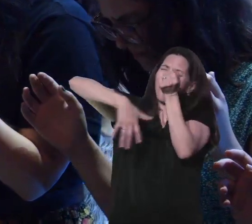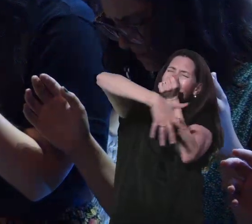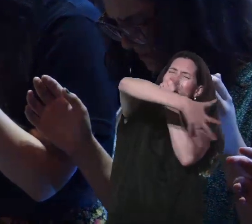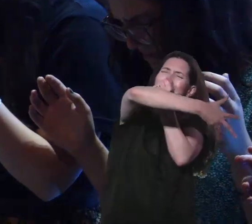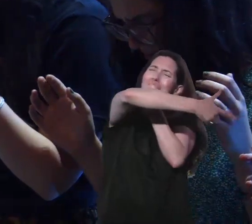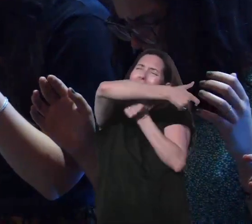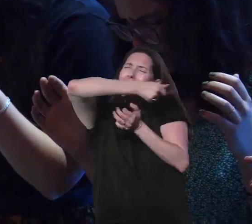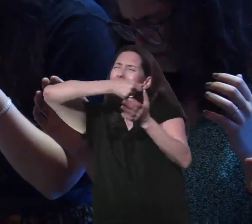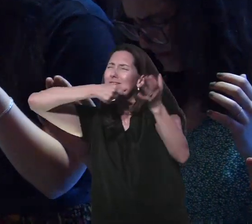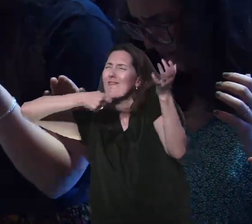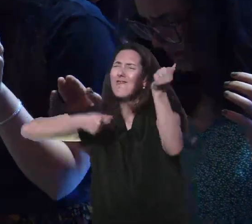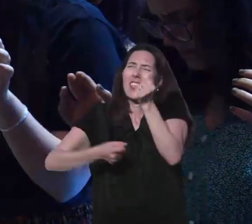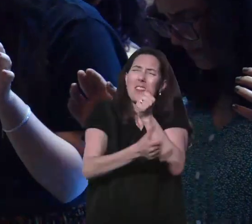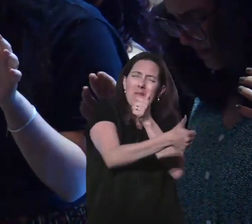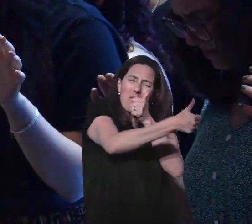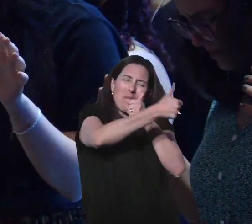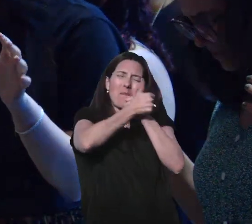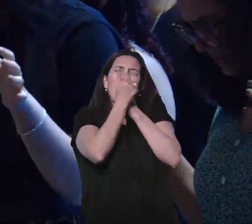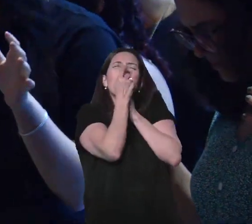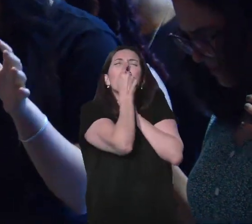para você esta noite.